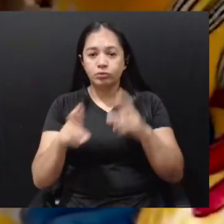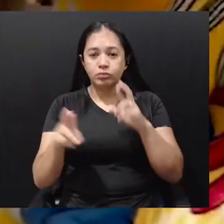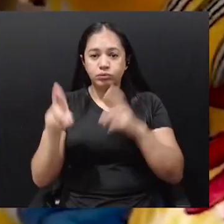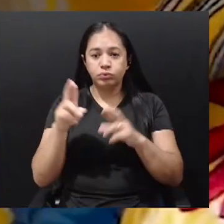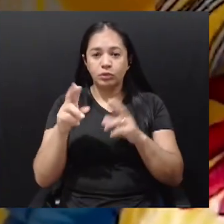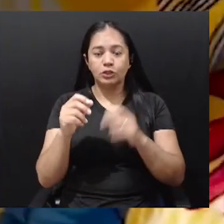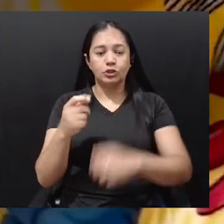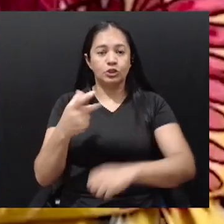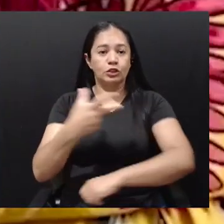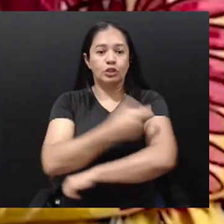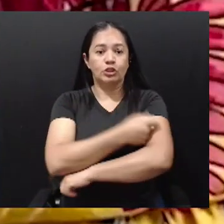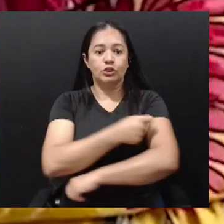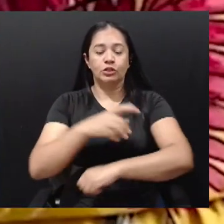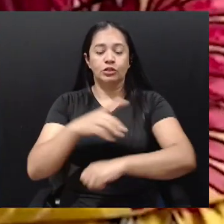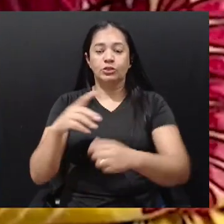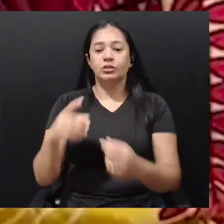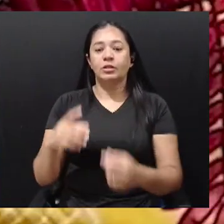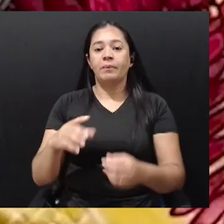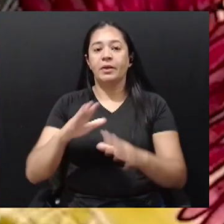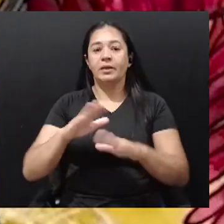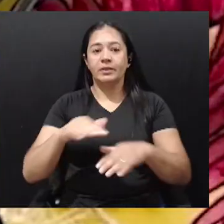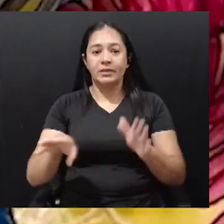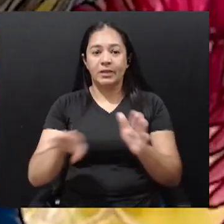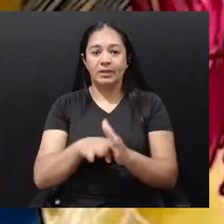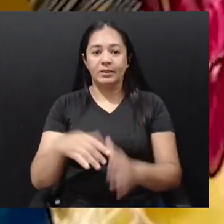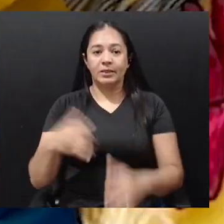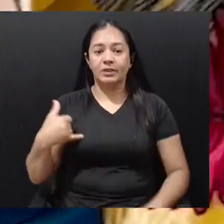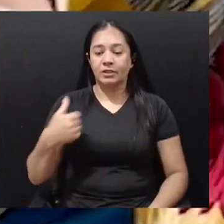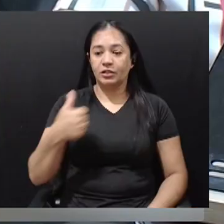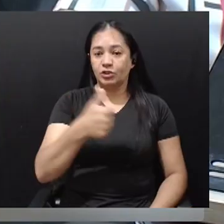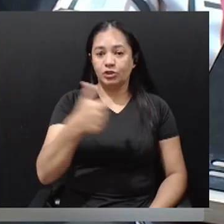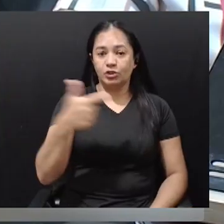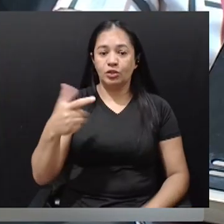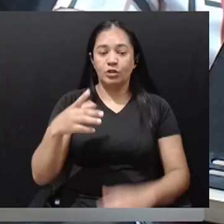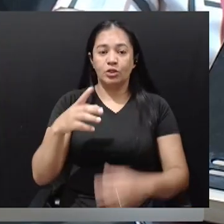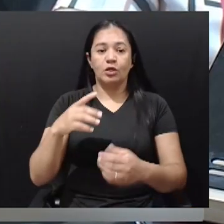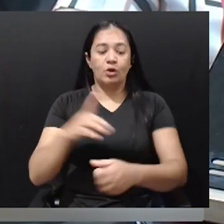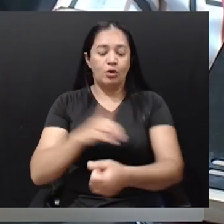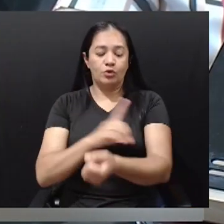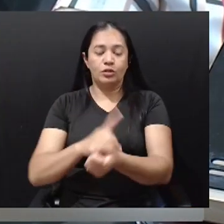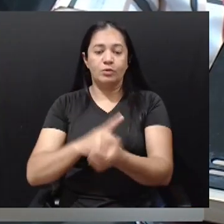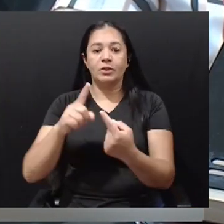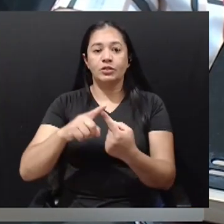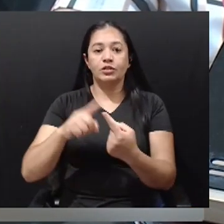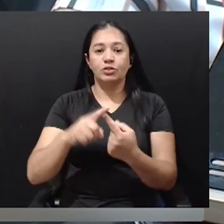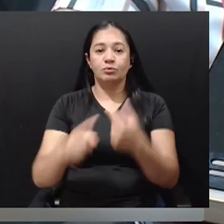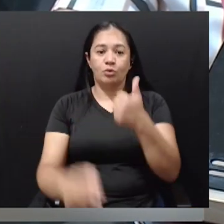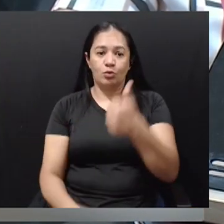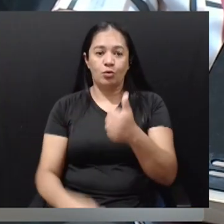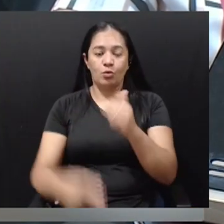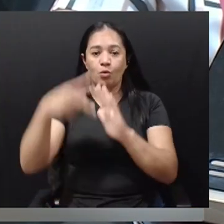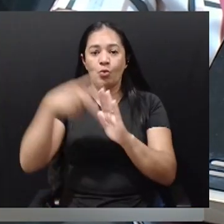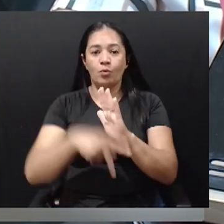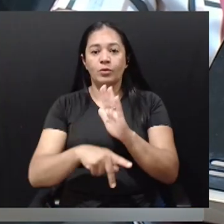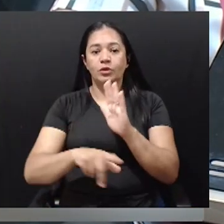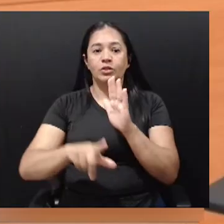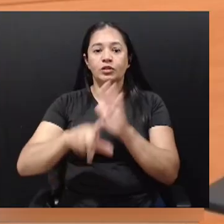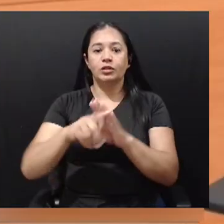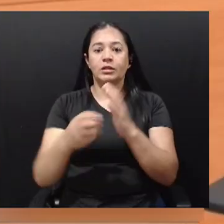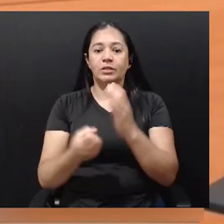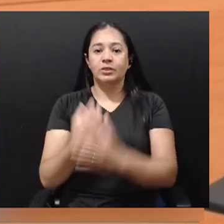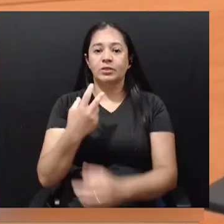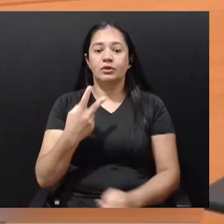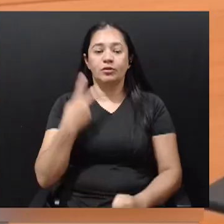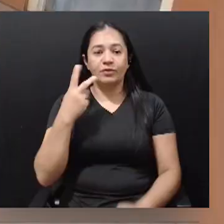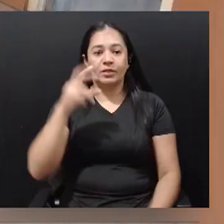glicose para crianças de até 12 anos com diabetes mellitus tipo 1. O projeto de autoria do vereador Carlinhos Camelô.